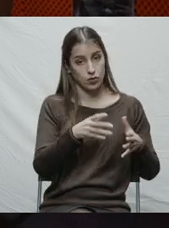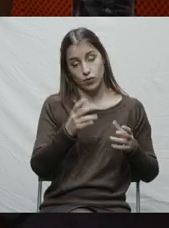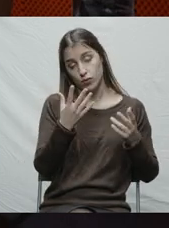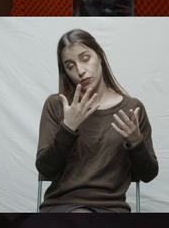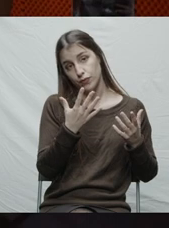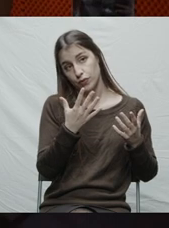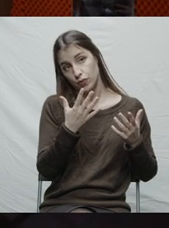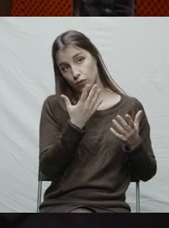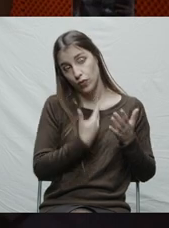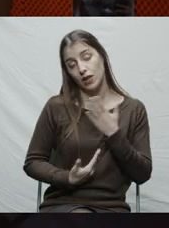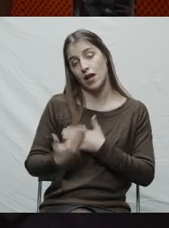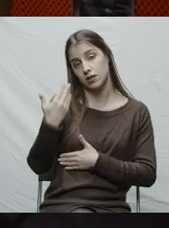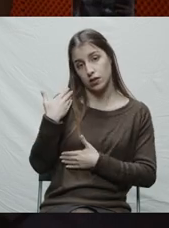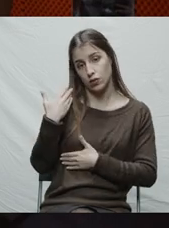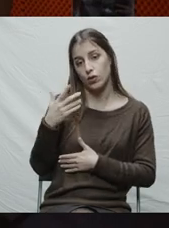clássico, não é?